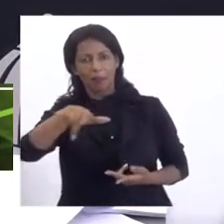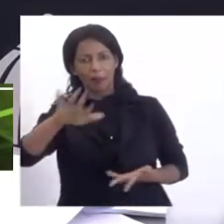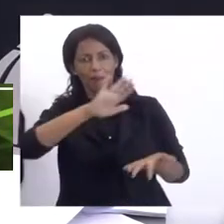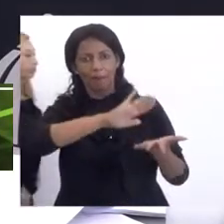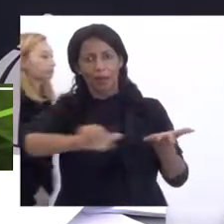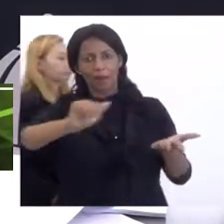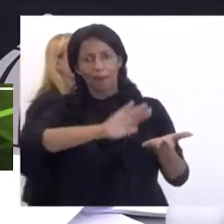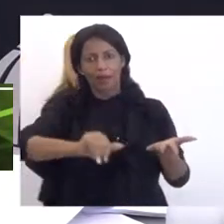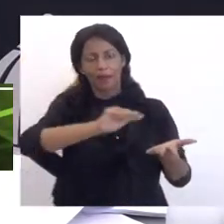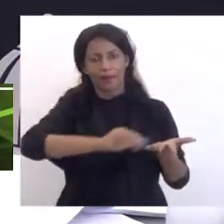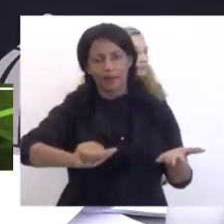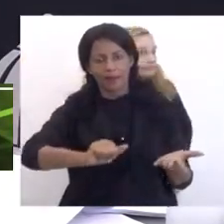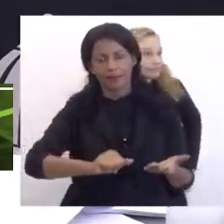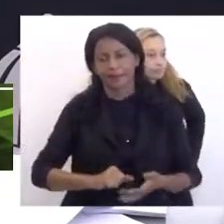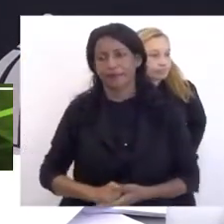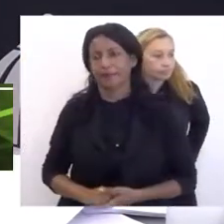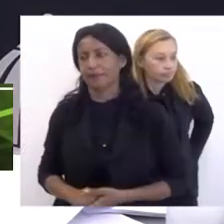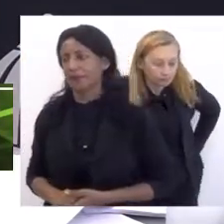né?